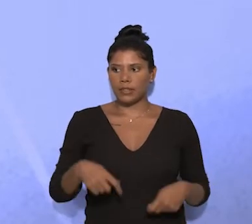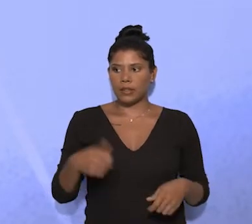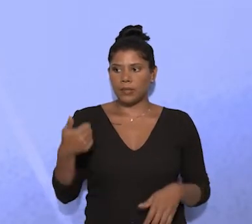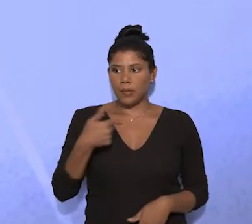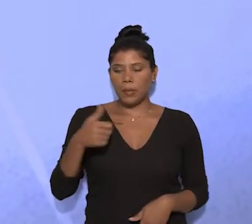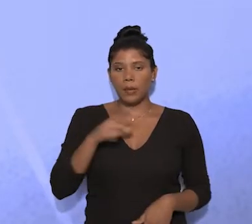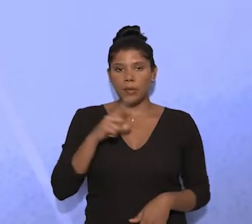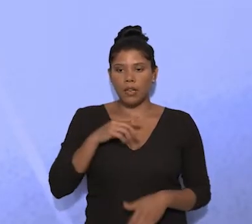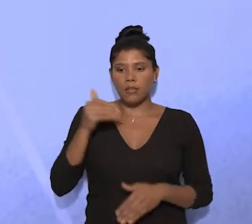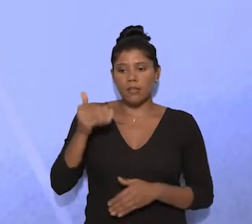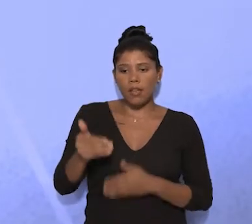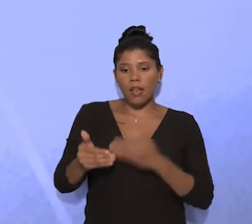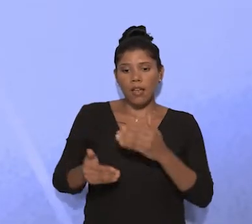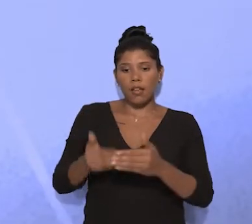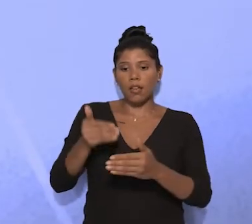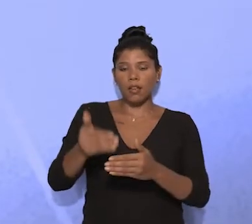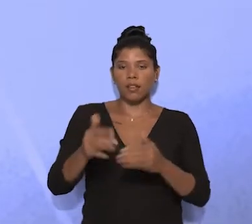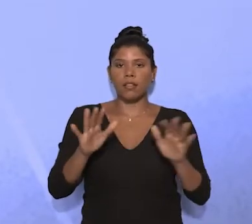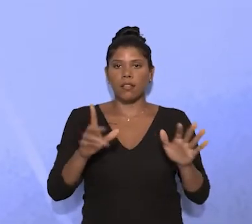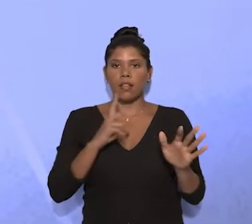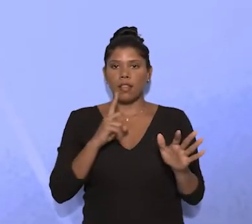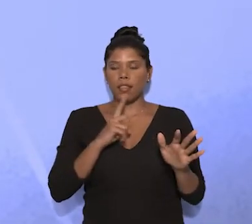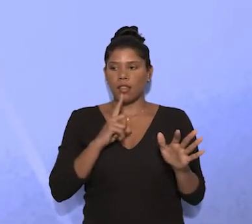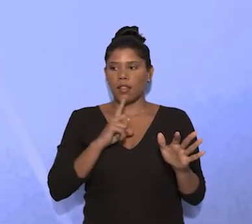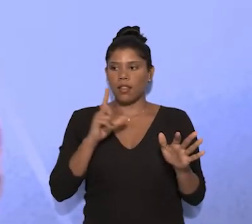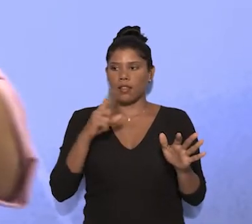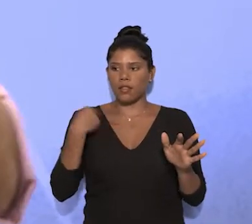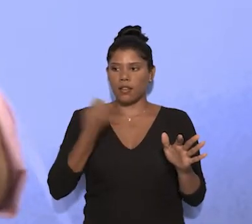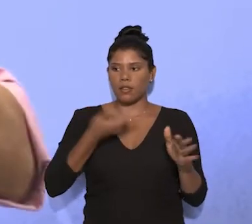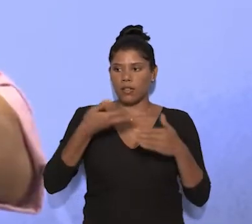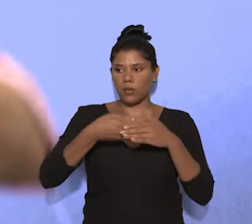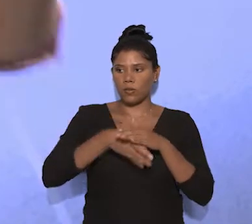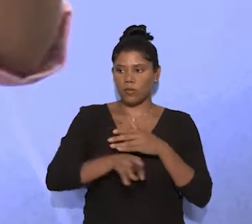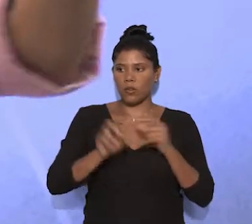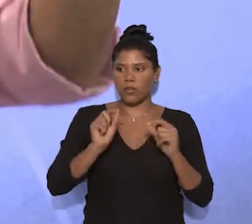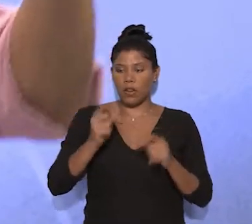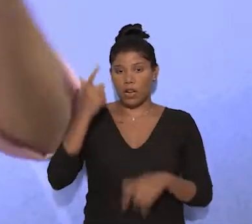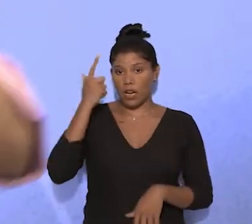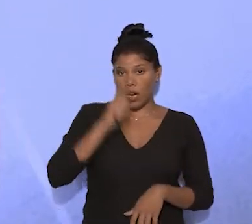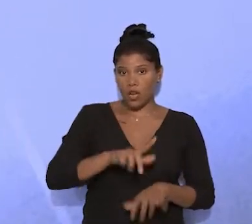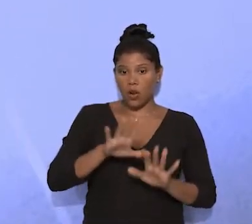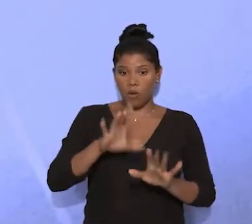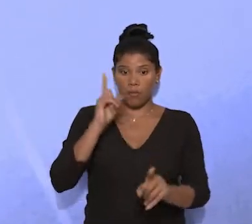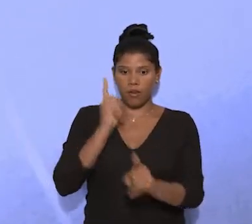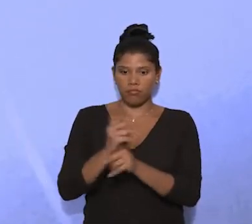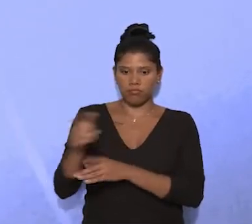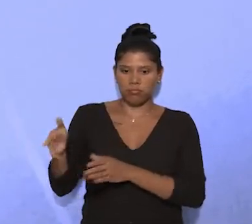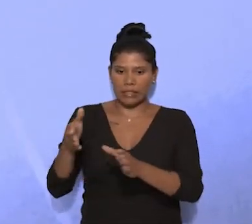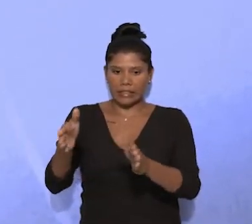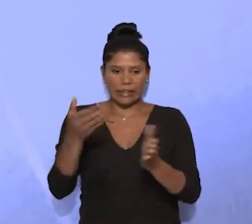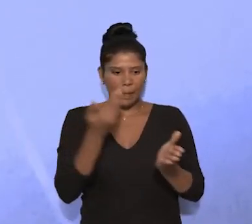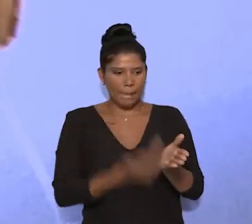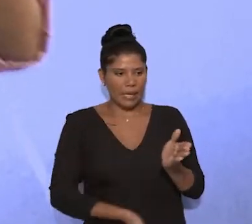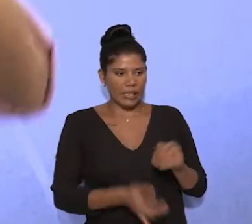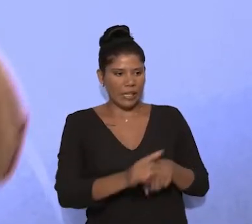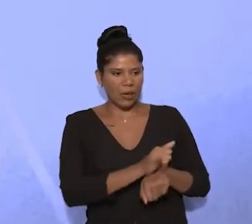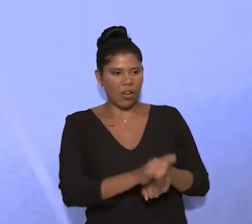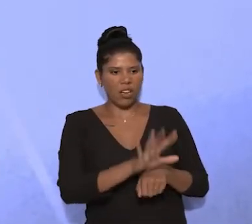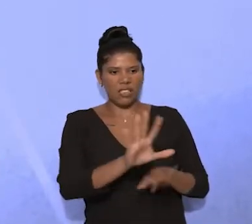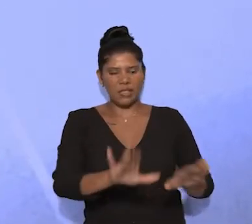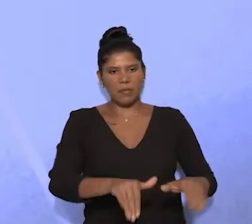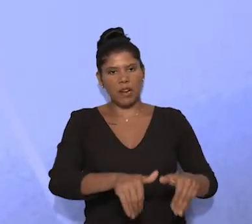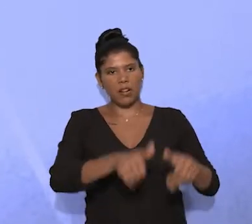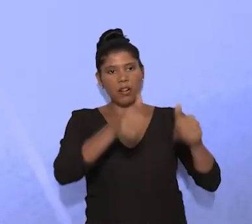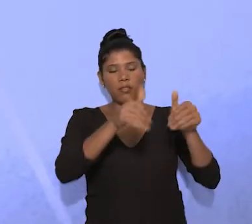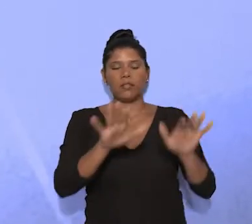porque a gente tem essa mania de, porque ganhou, a gente acha, pô, tá no caminho agora, ou então perdeu, no Ave Maria, tem que melhorar muito. E